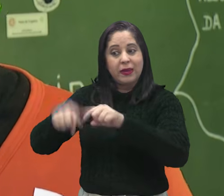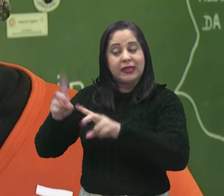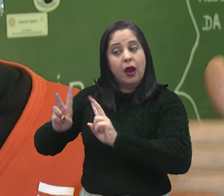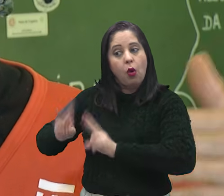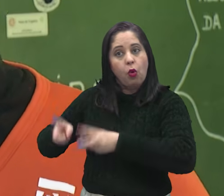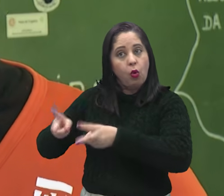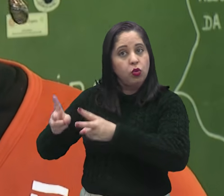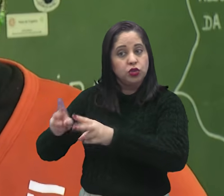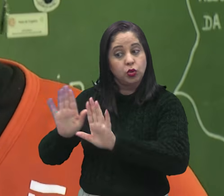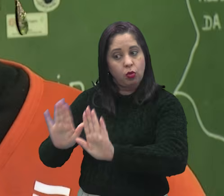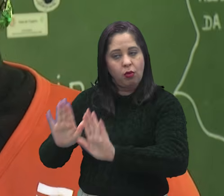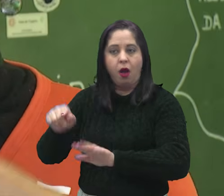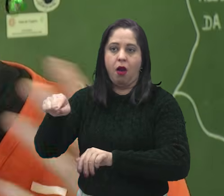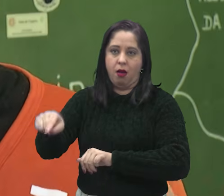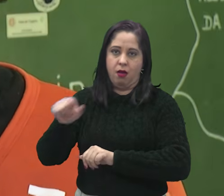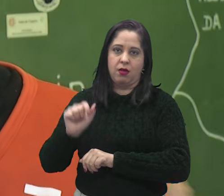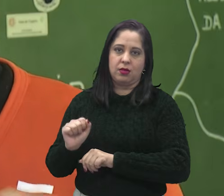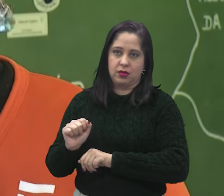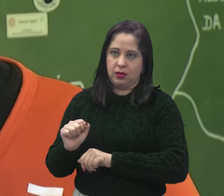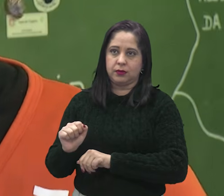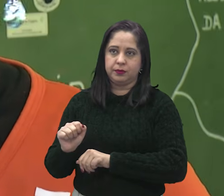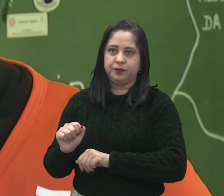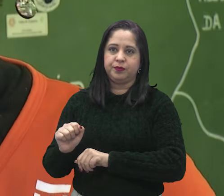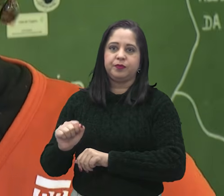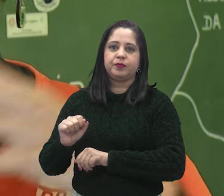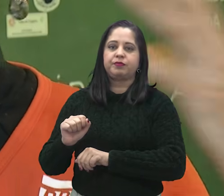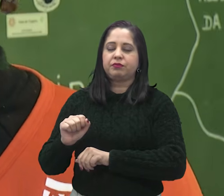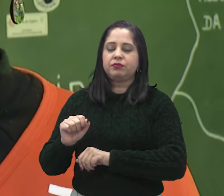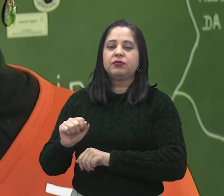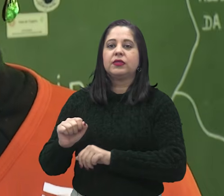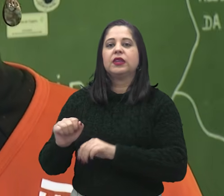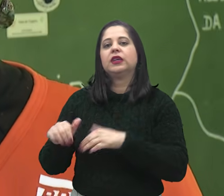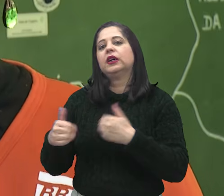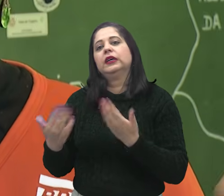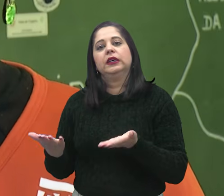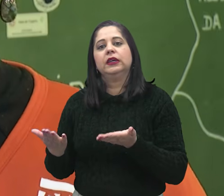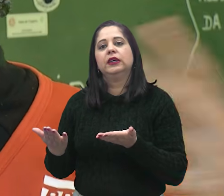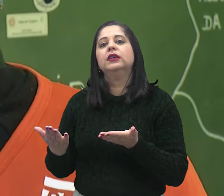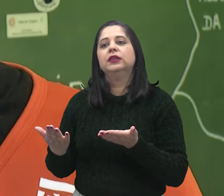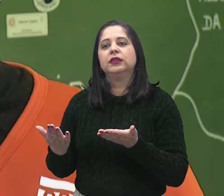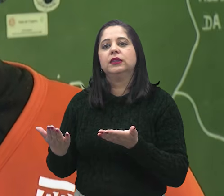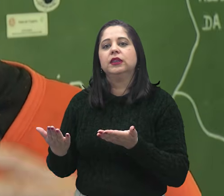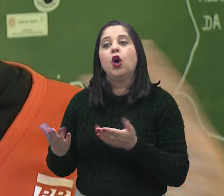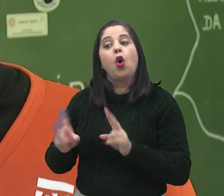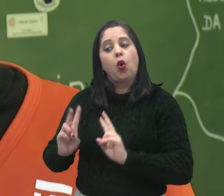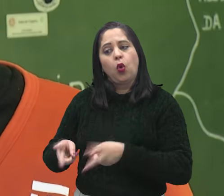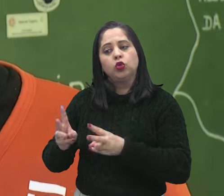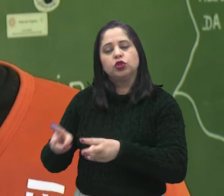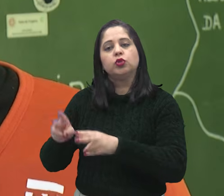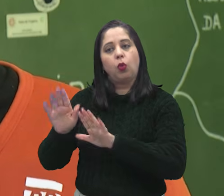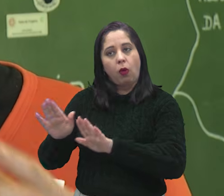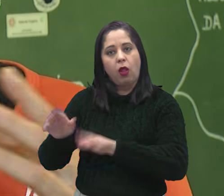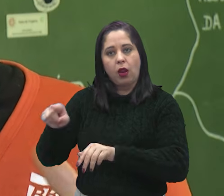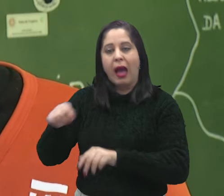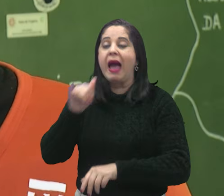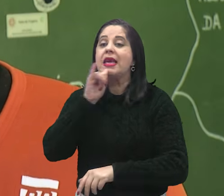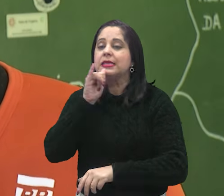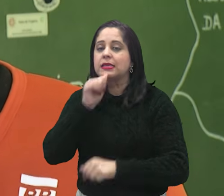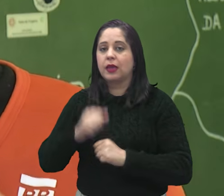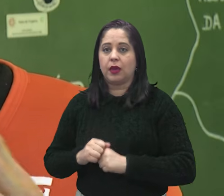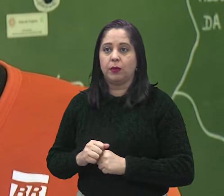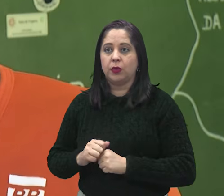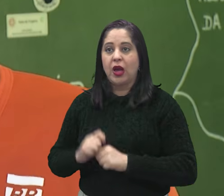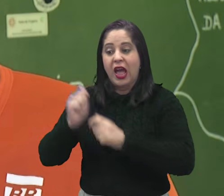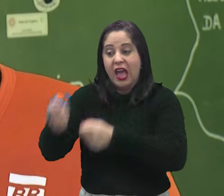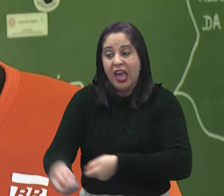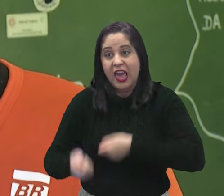esses objetos, ou mesmo, e não é só nenhum objeto, né, esses elementos continuam no território. Vou dar um exemplo,